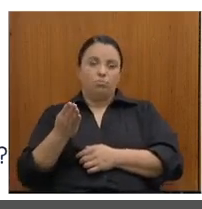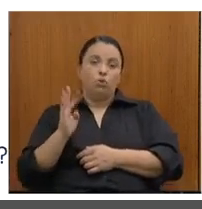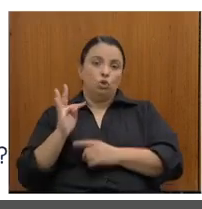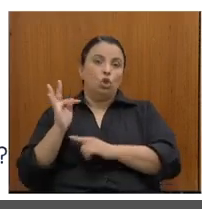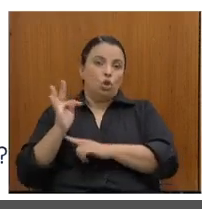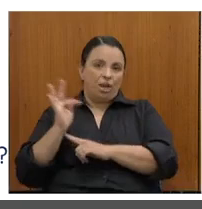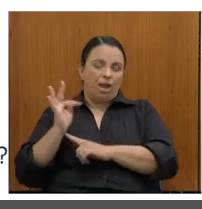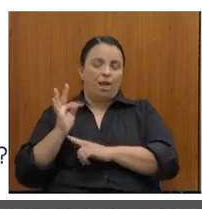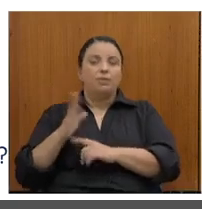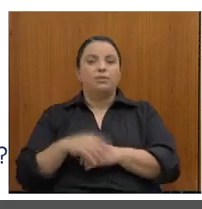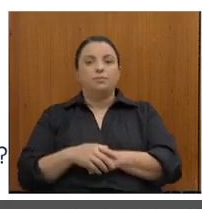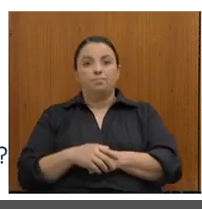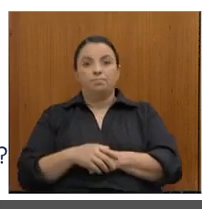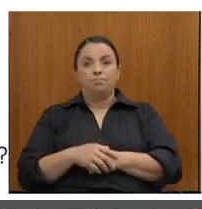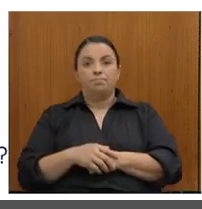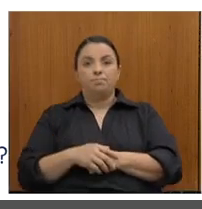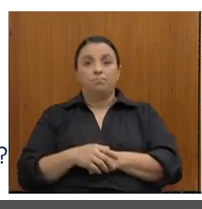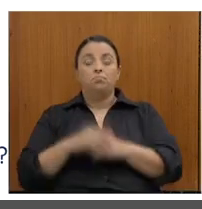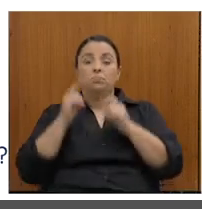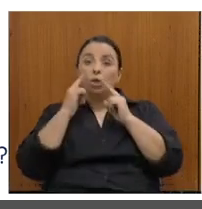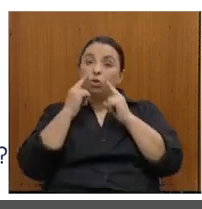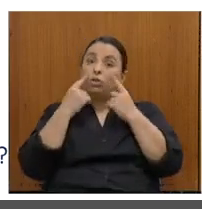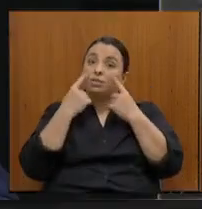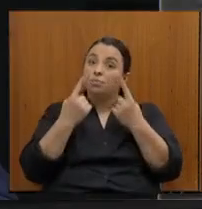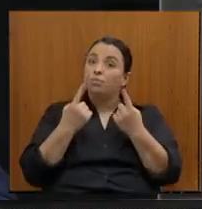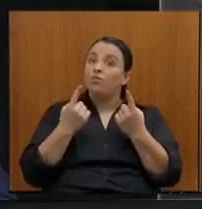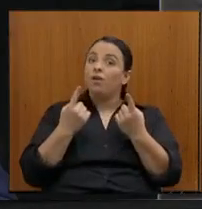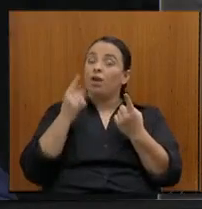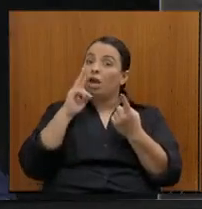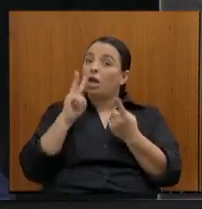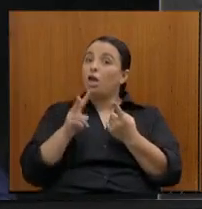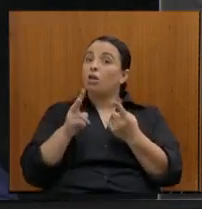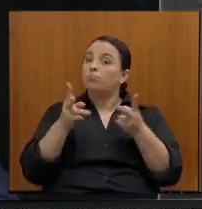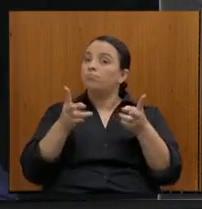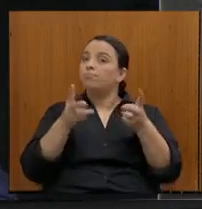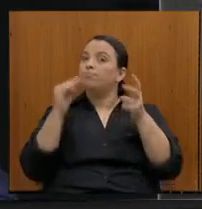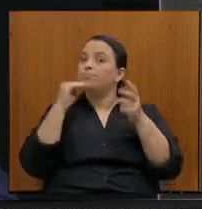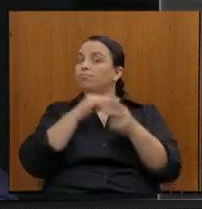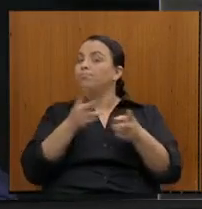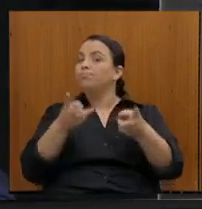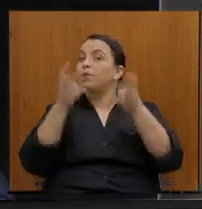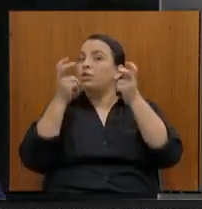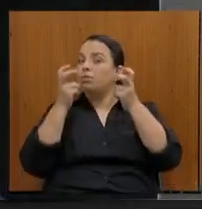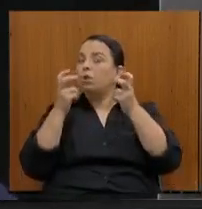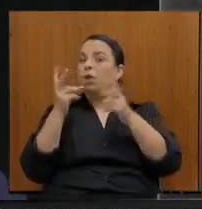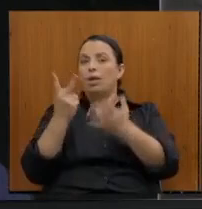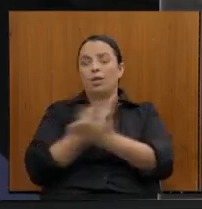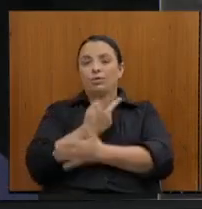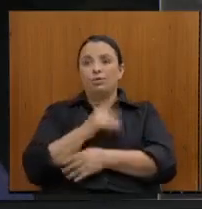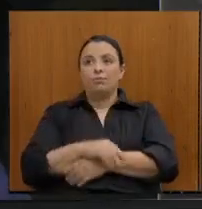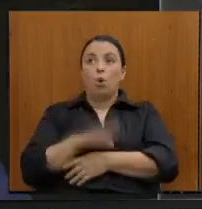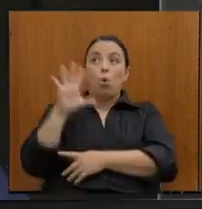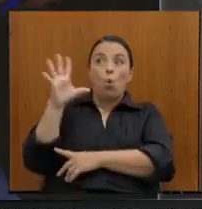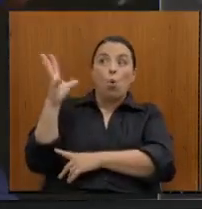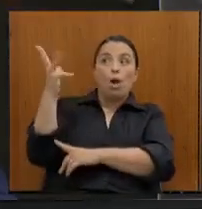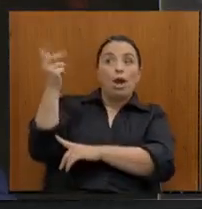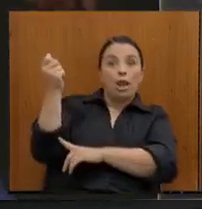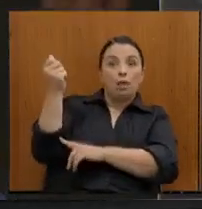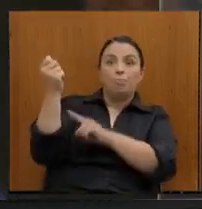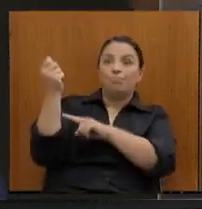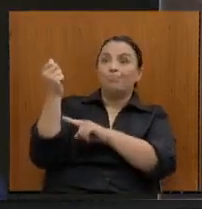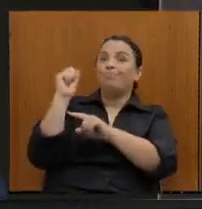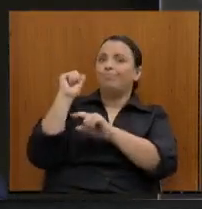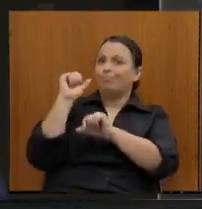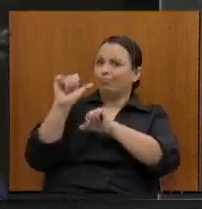nós tô tão vendo o que tá acontecendo o clima está mudando lugar que não chovia